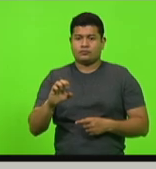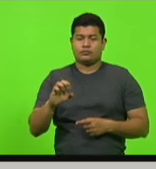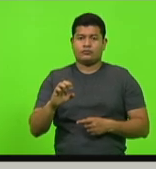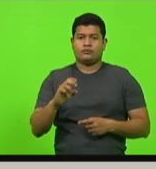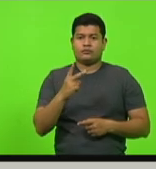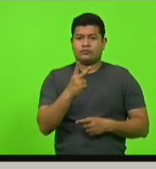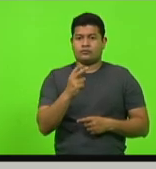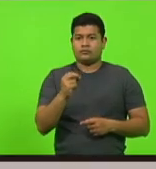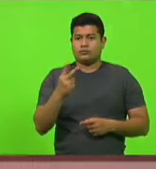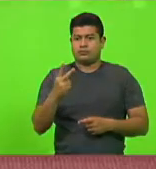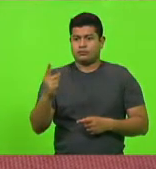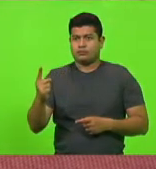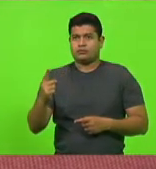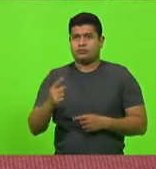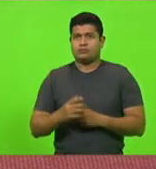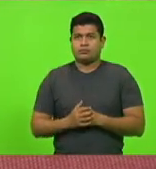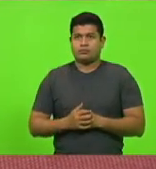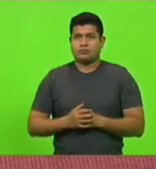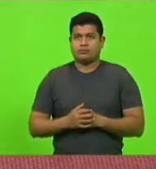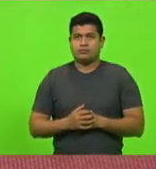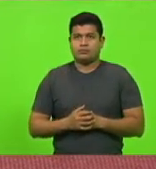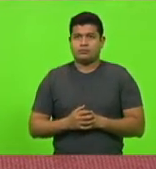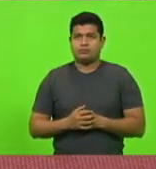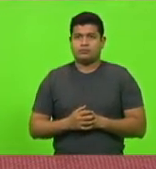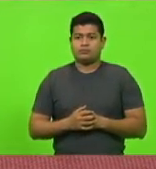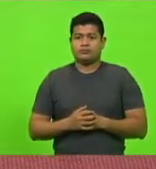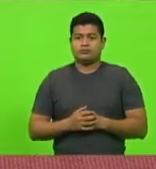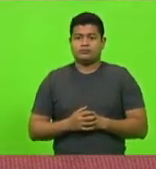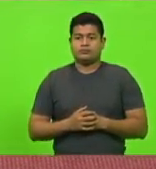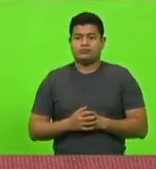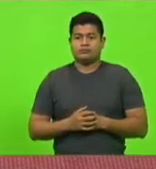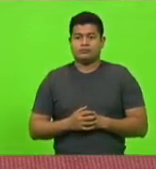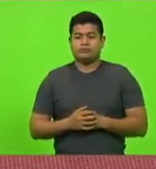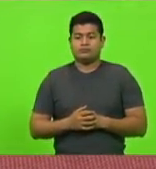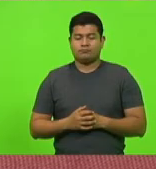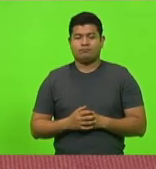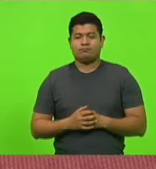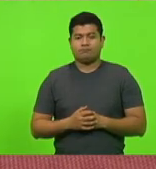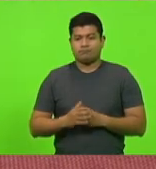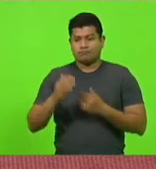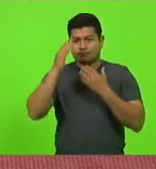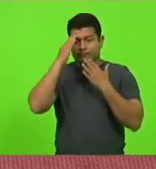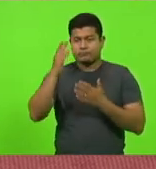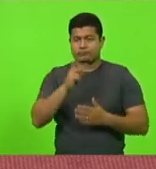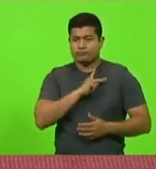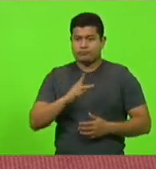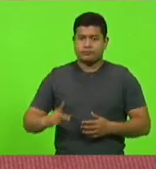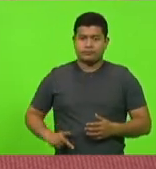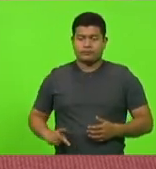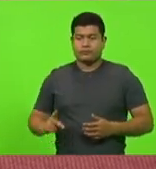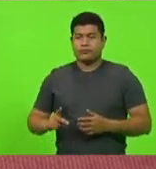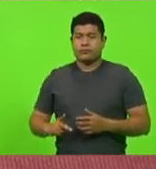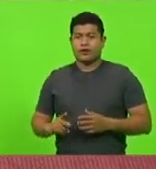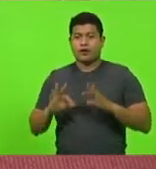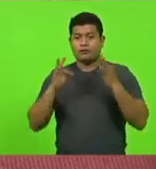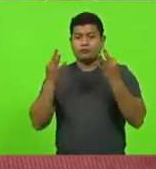Poxa! Eu saí bem na pronúncia aí, deputado? Saiu, presidente. Inclusive, a família está aqui, né, do Jeff,